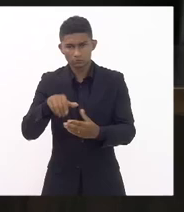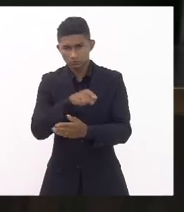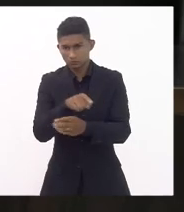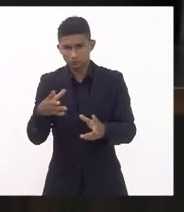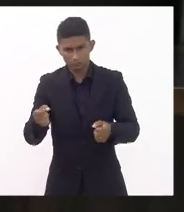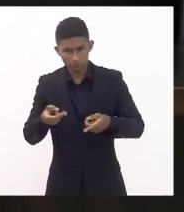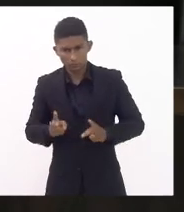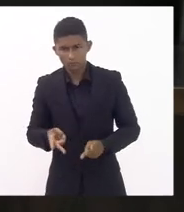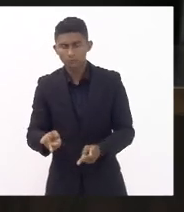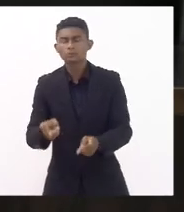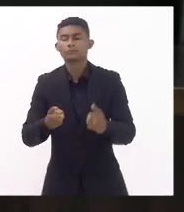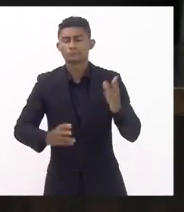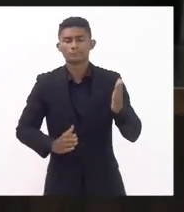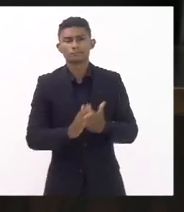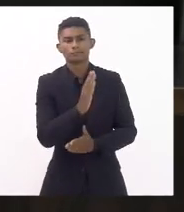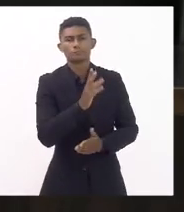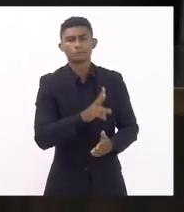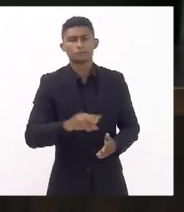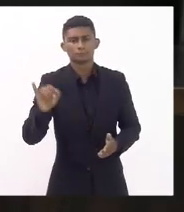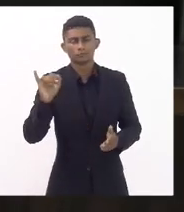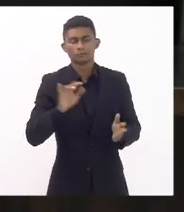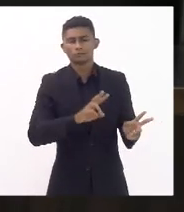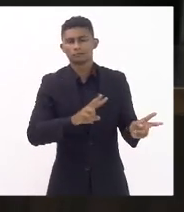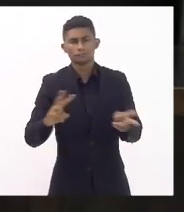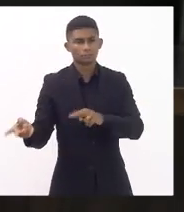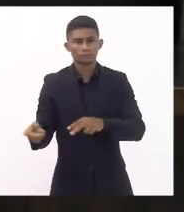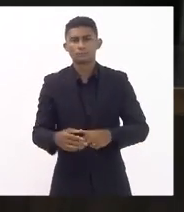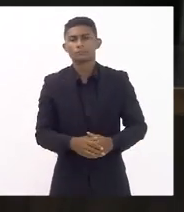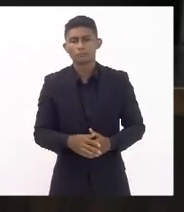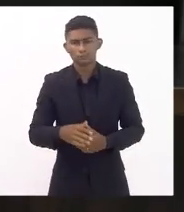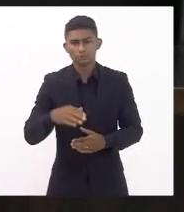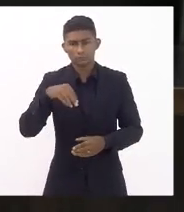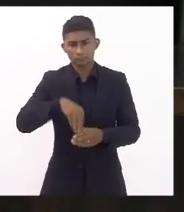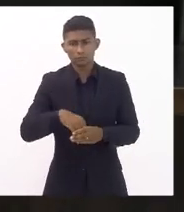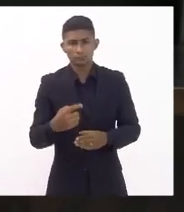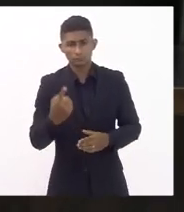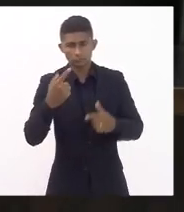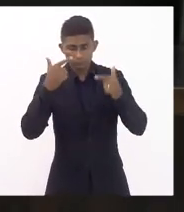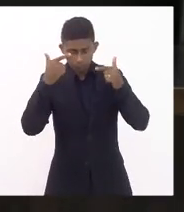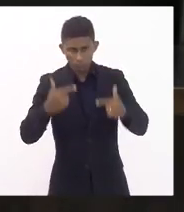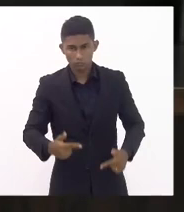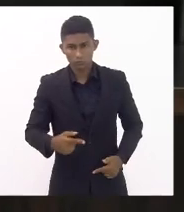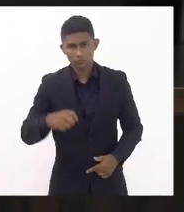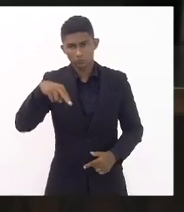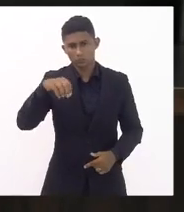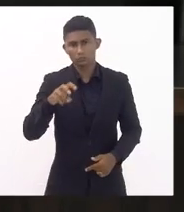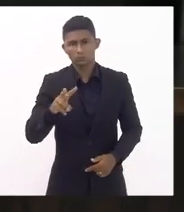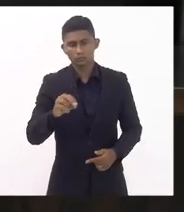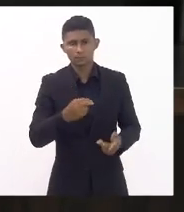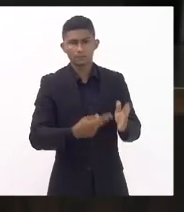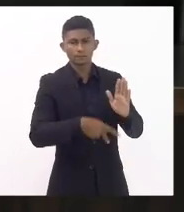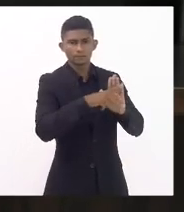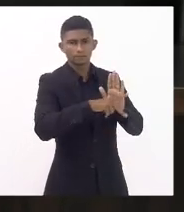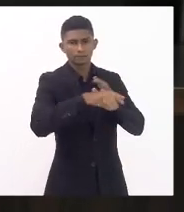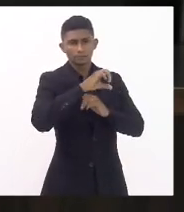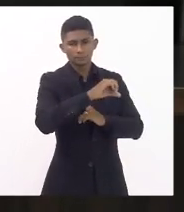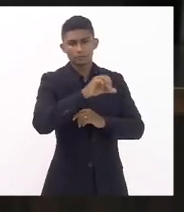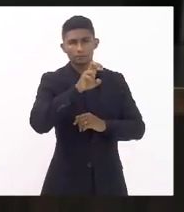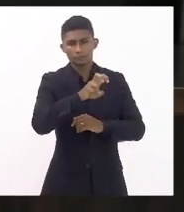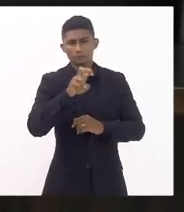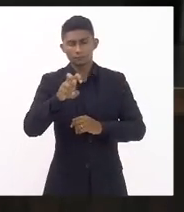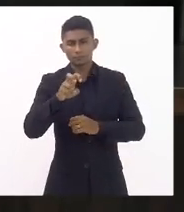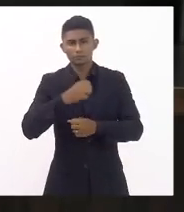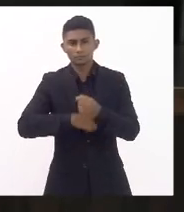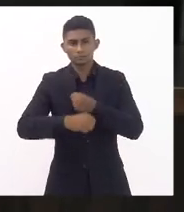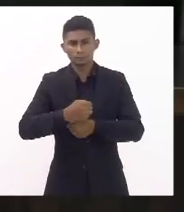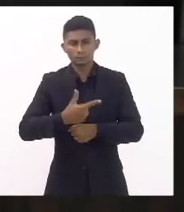os que aprovam permaneçam como estão, aprovado, vai a promulgação com voto pela abstenção do novo. Projeto de resolução 955 de 22, de autoria do